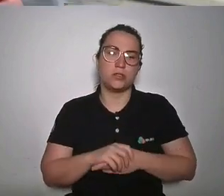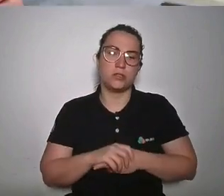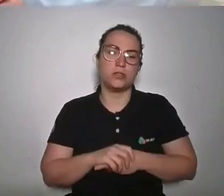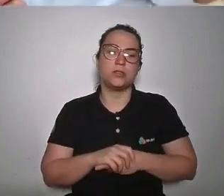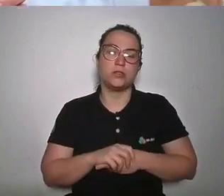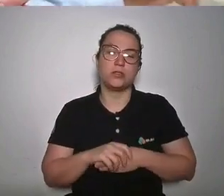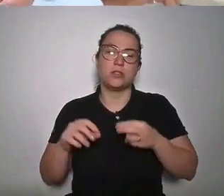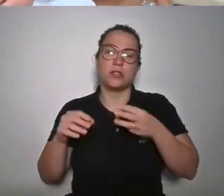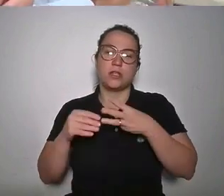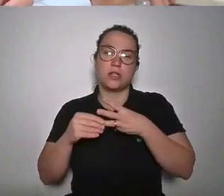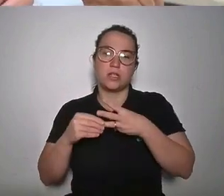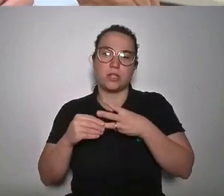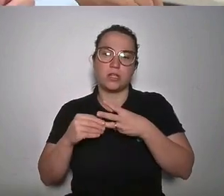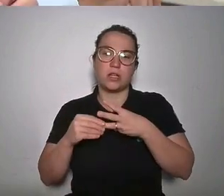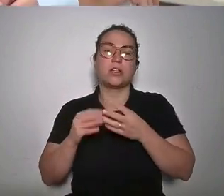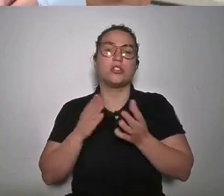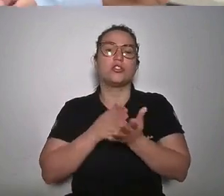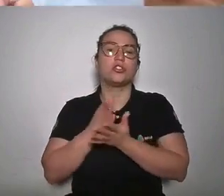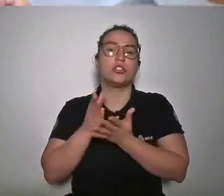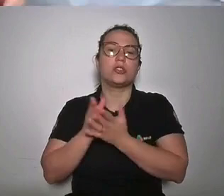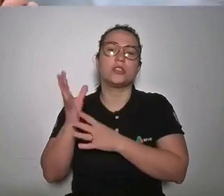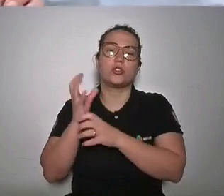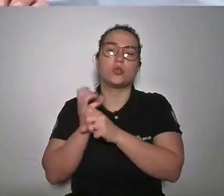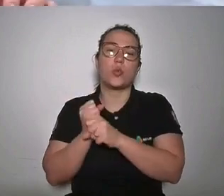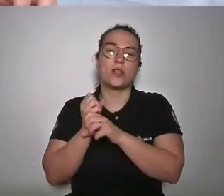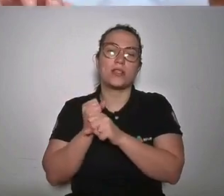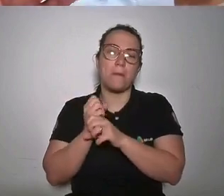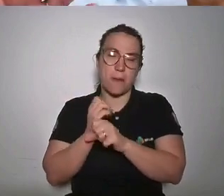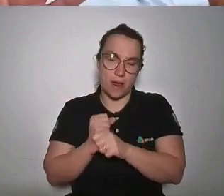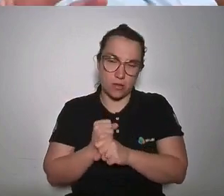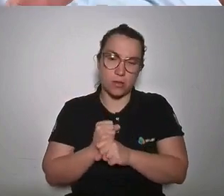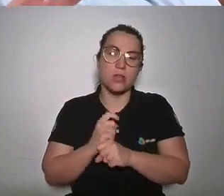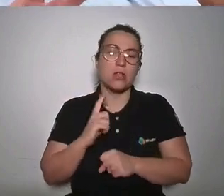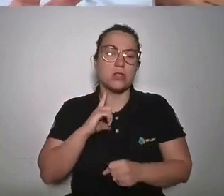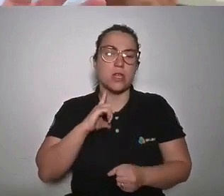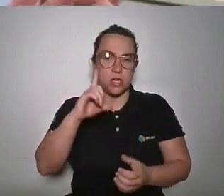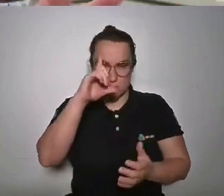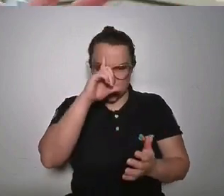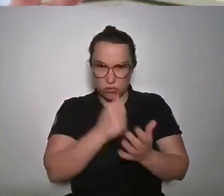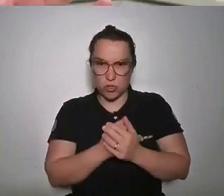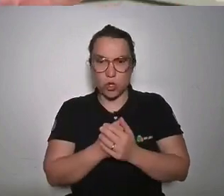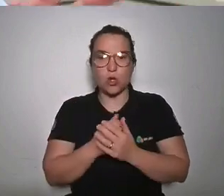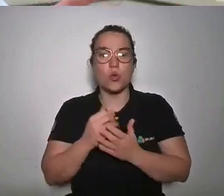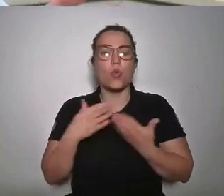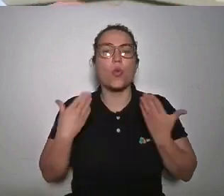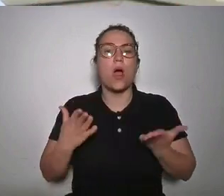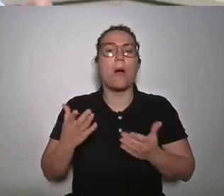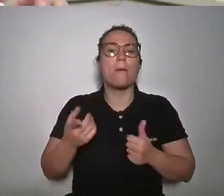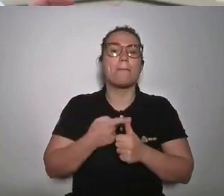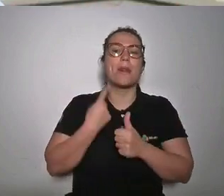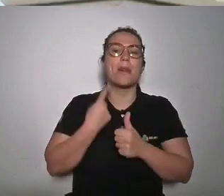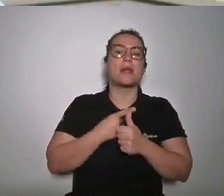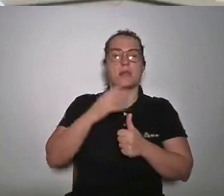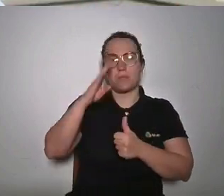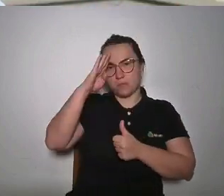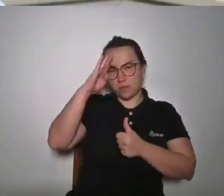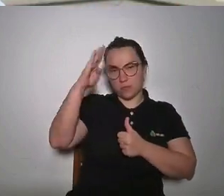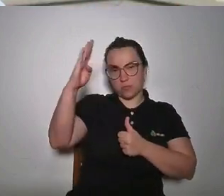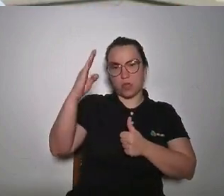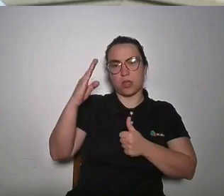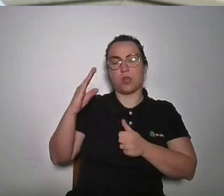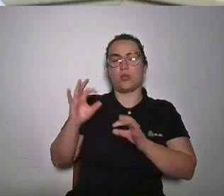plurianual. A Lei de Diretrizes Orçamentárias, onde se estabelecem quais são as principais funções do